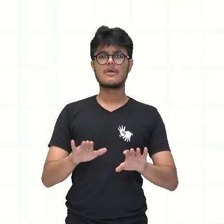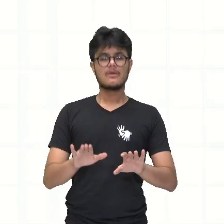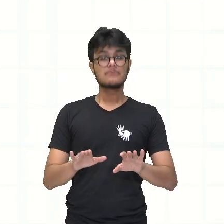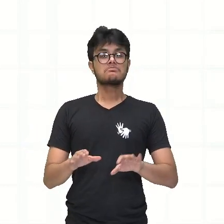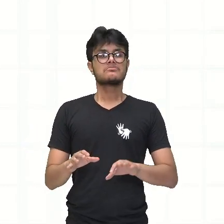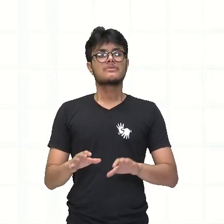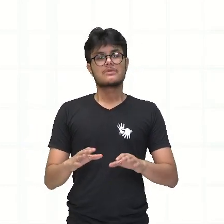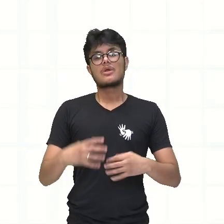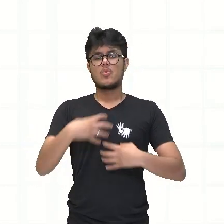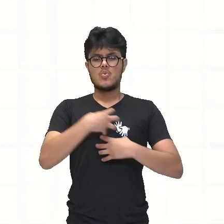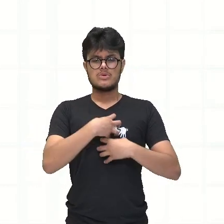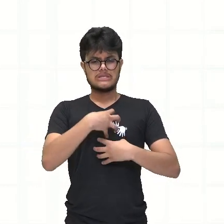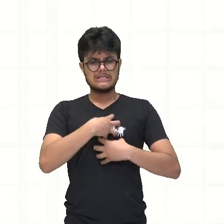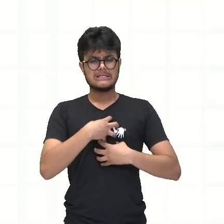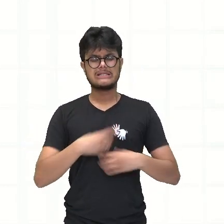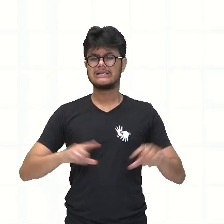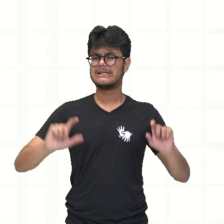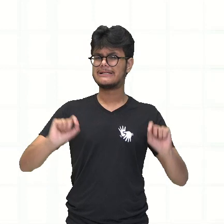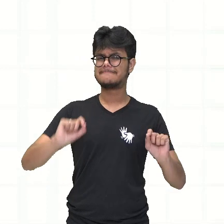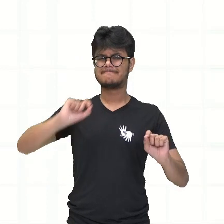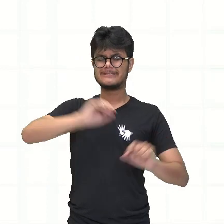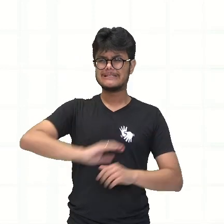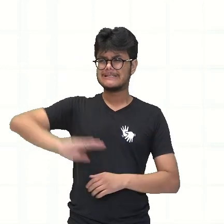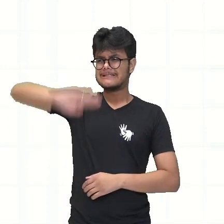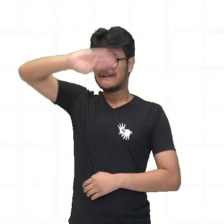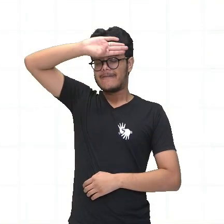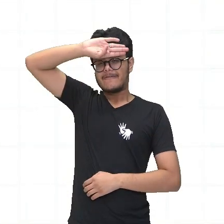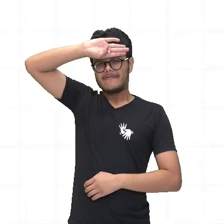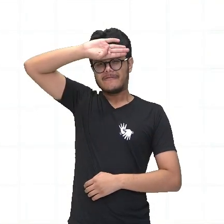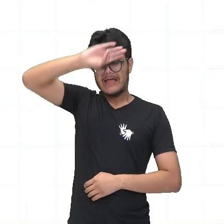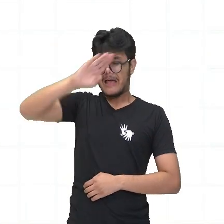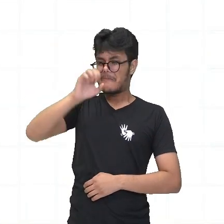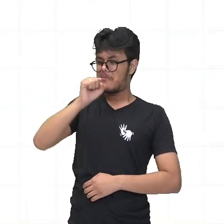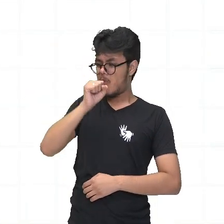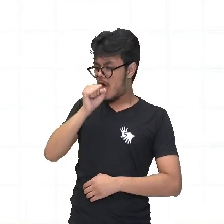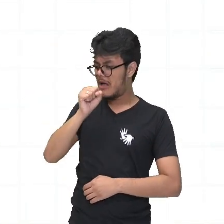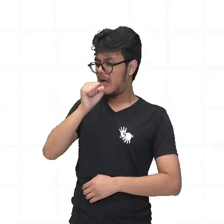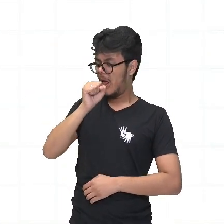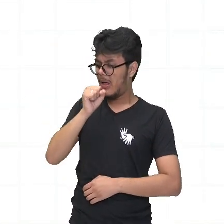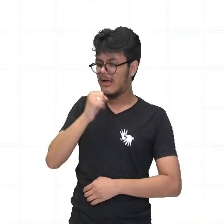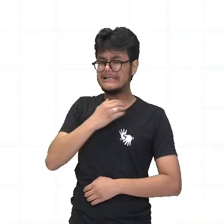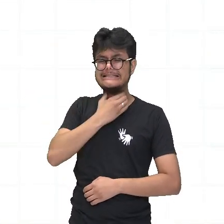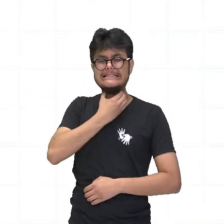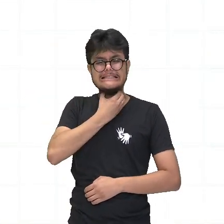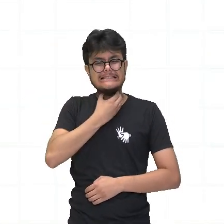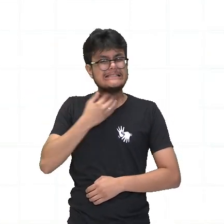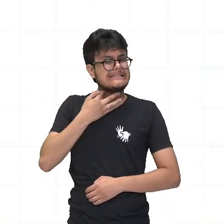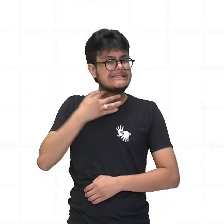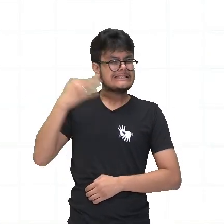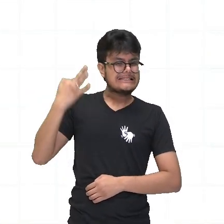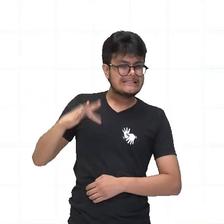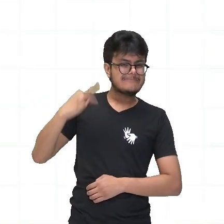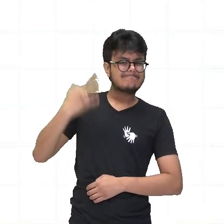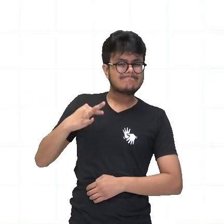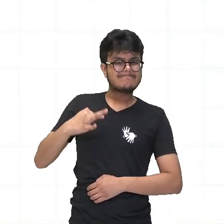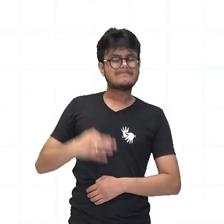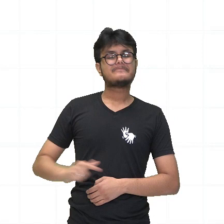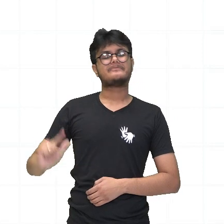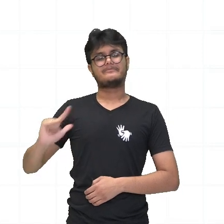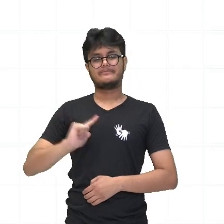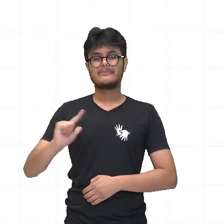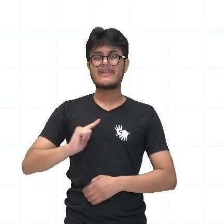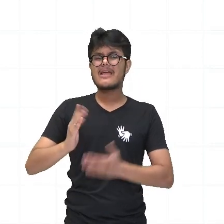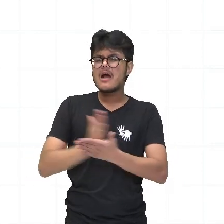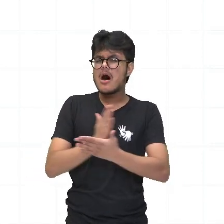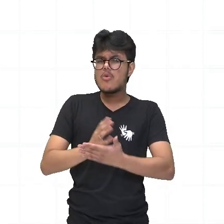desde febres, tosses, dor de garganta, pode ter dores musculares, né, que faz a